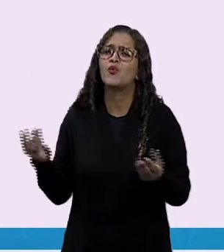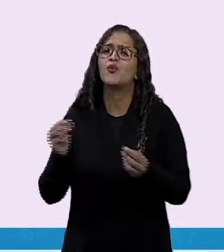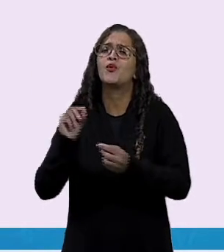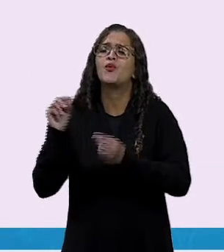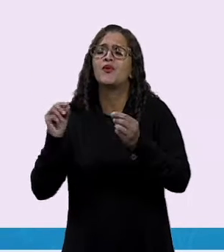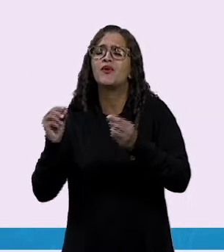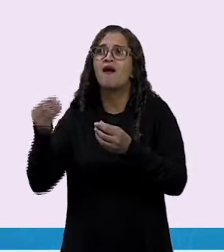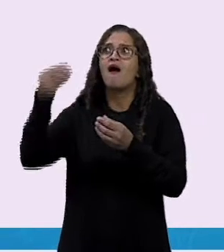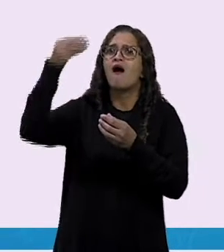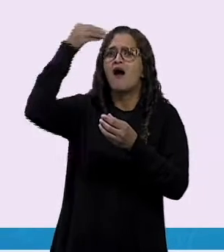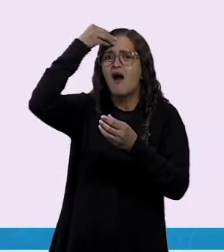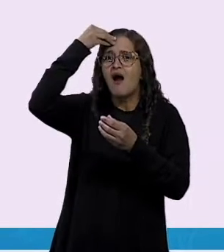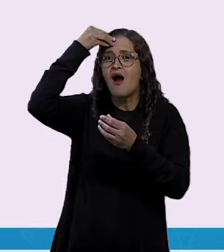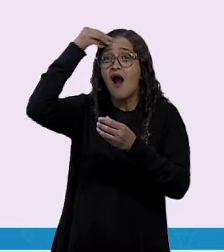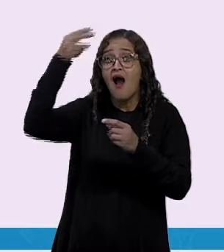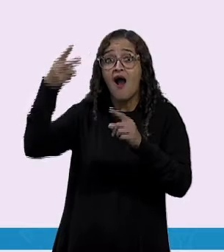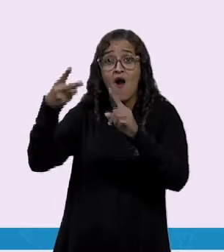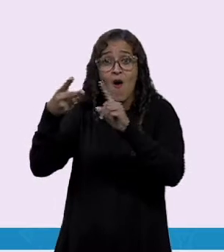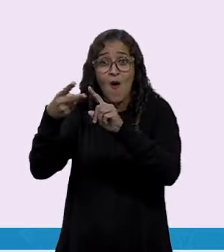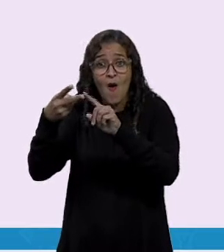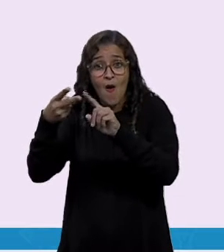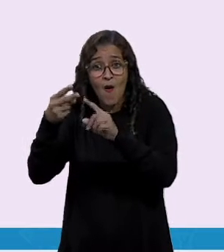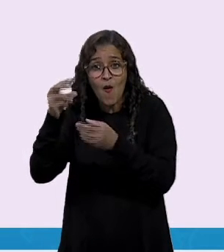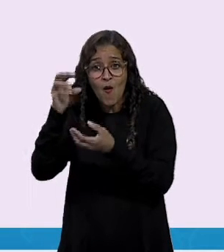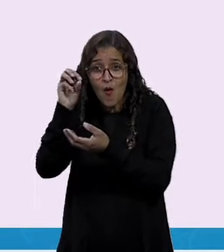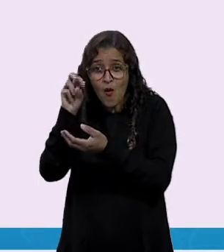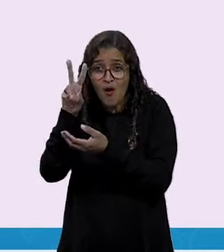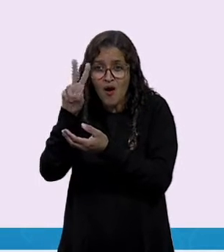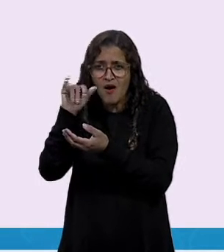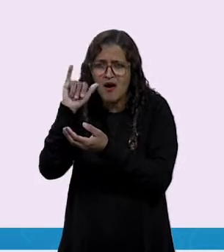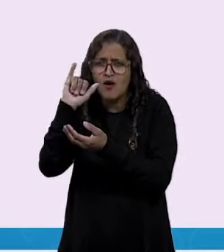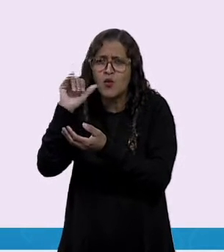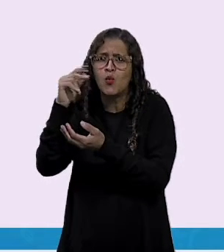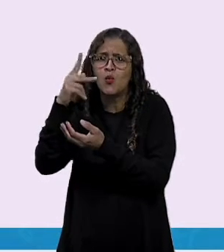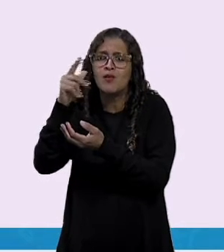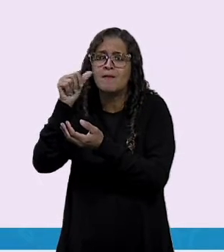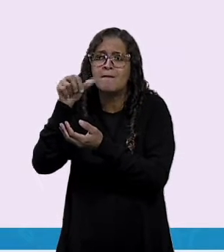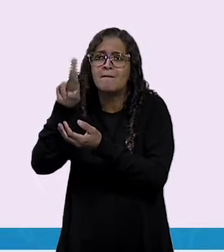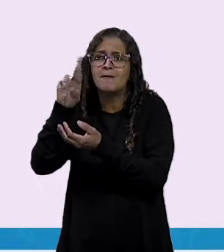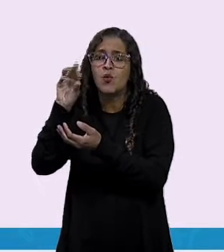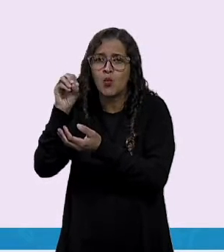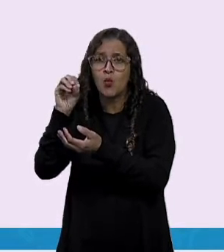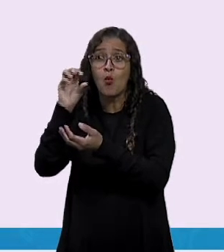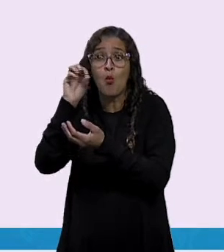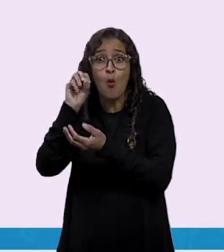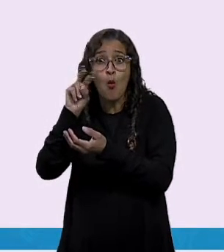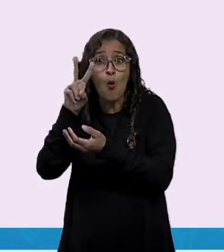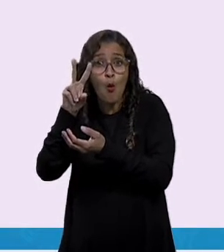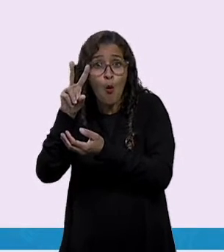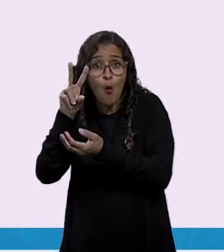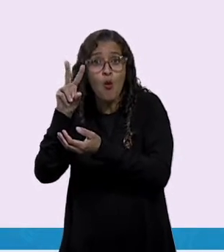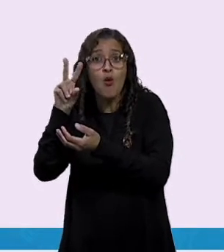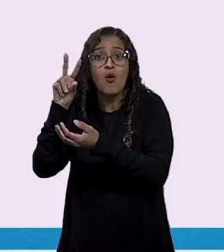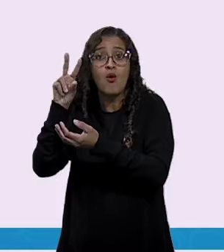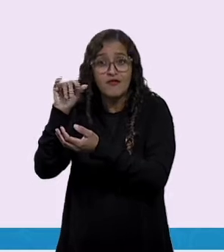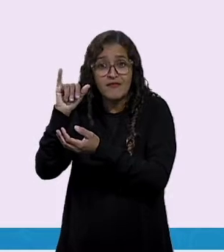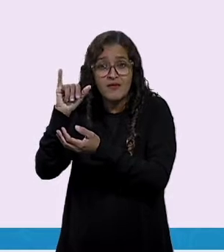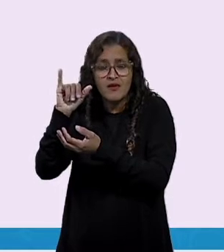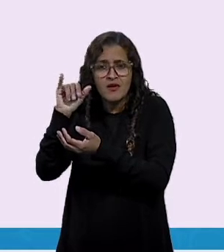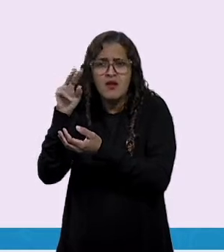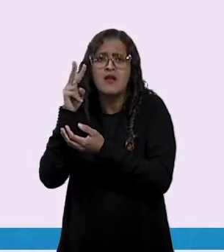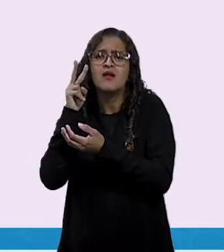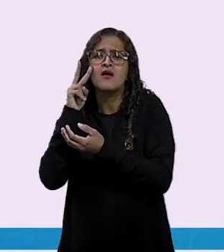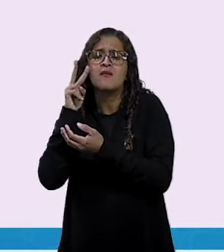muito fácil da gente gravar, ovíparos. Olha o início da palavra, ovíparo. Lembra de